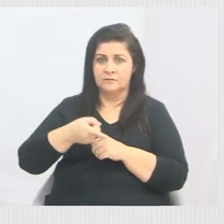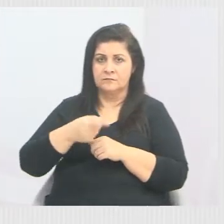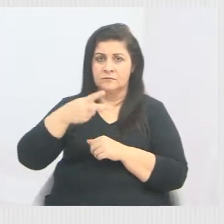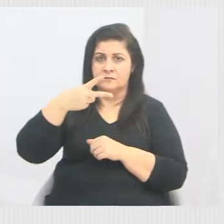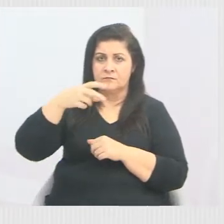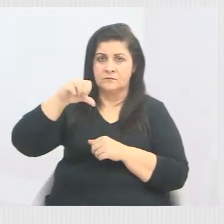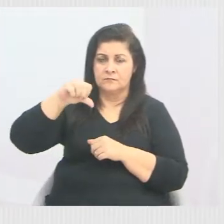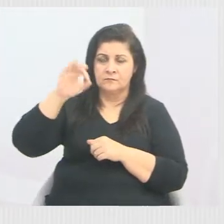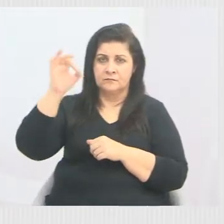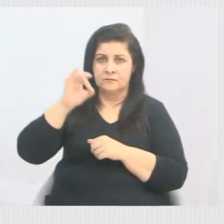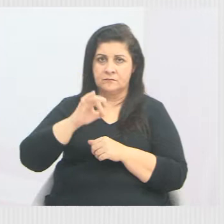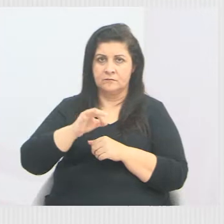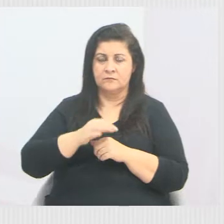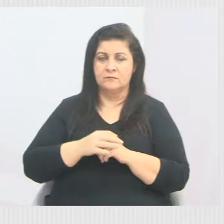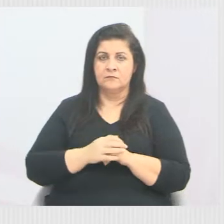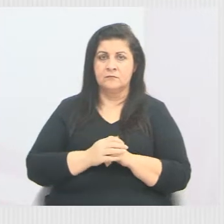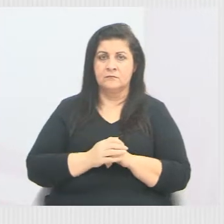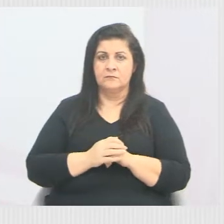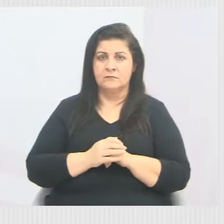37,29%, né,